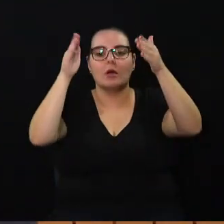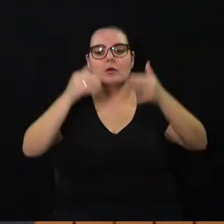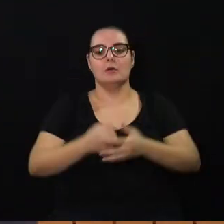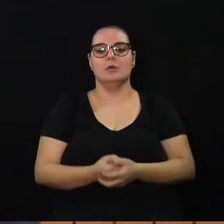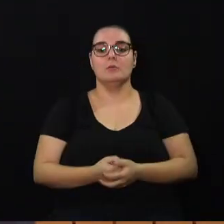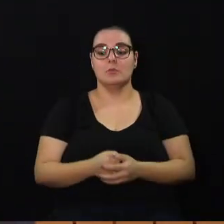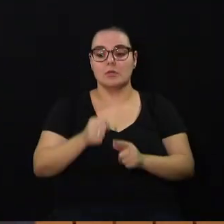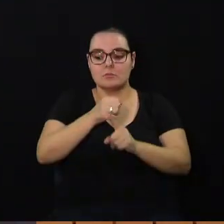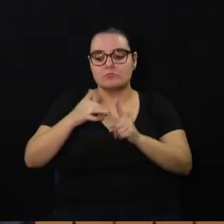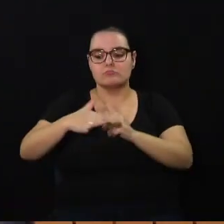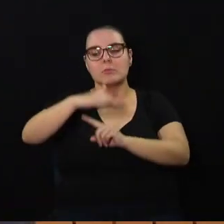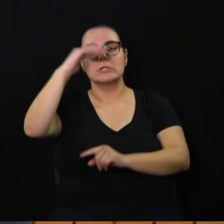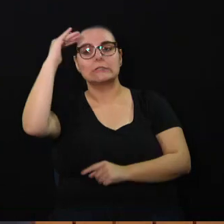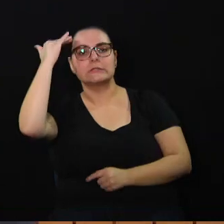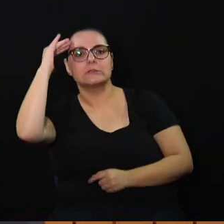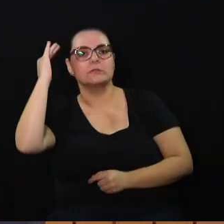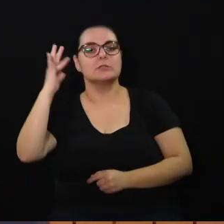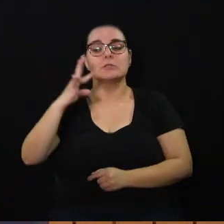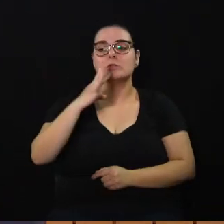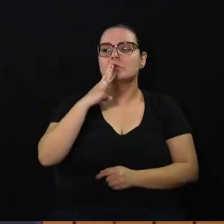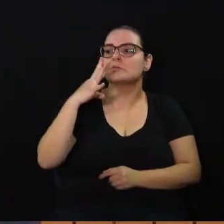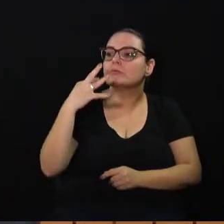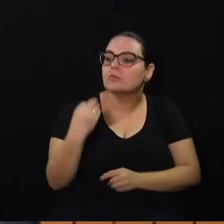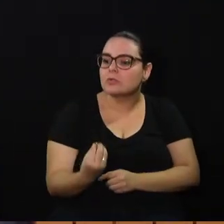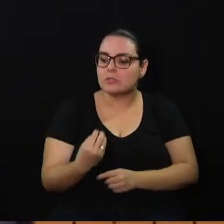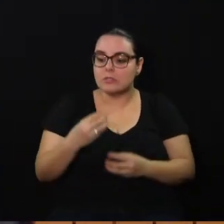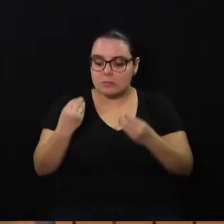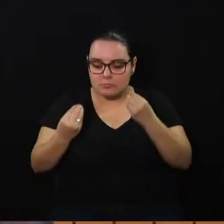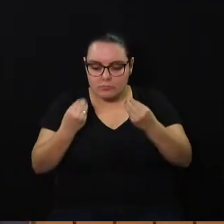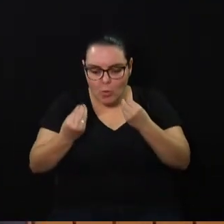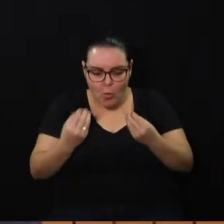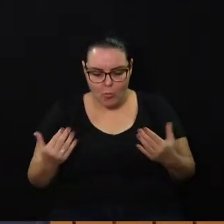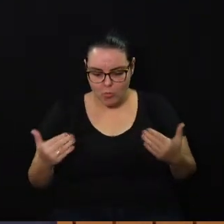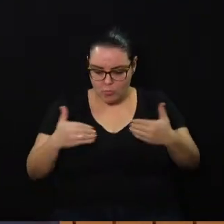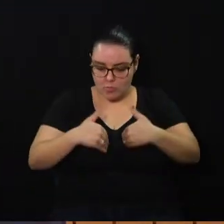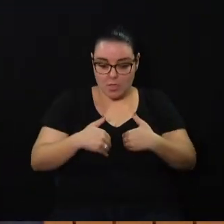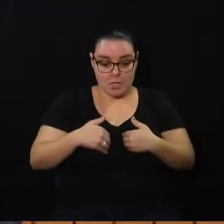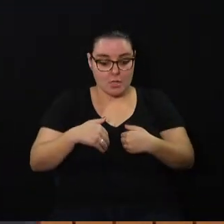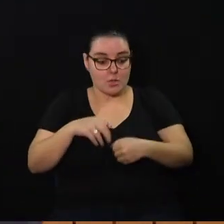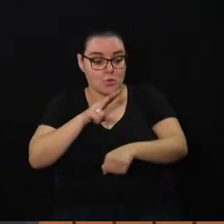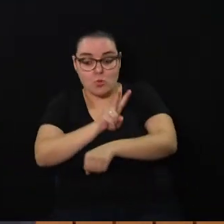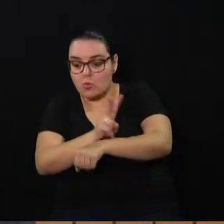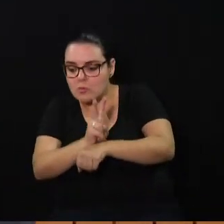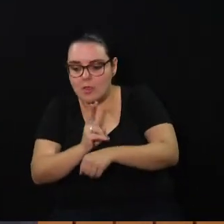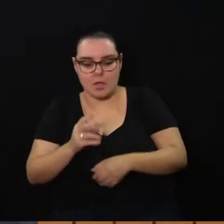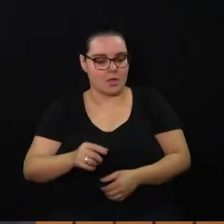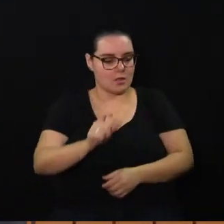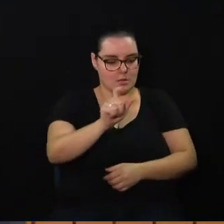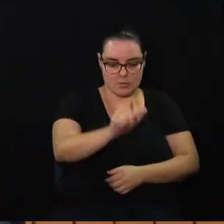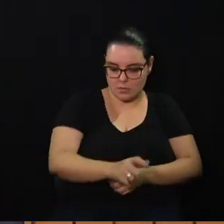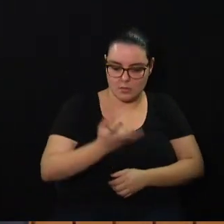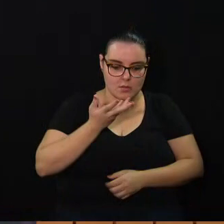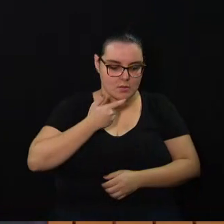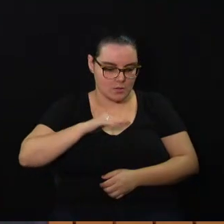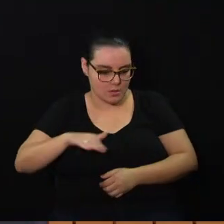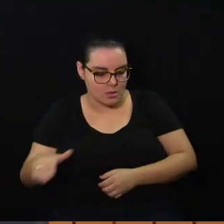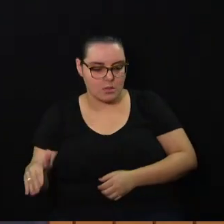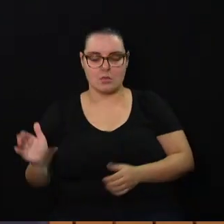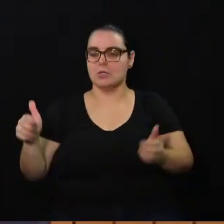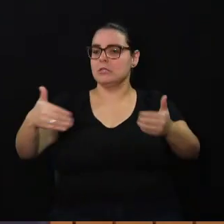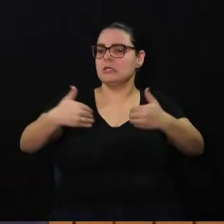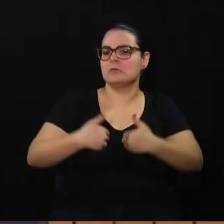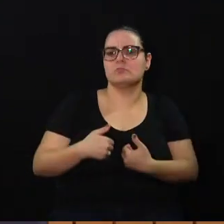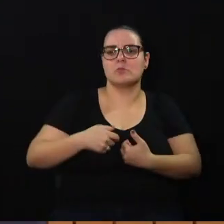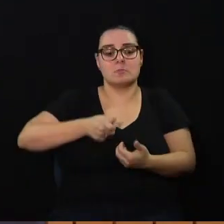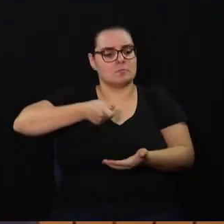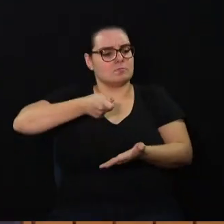a conhecer o autismo é cuidar da criança autista e garante que